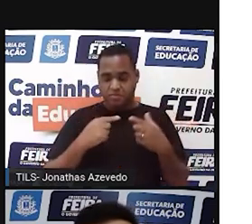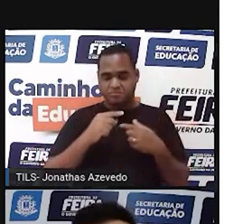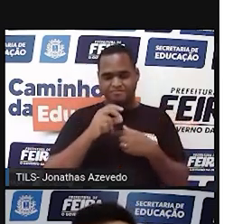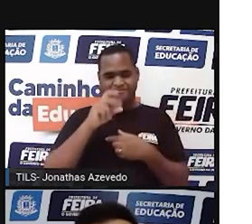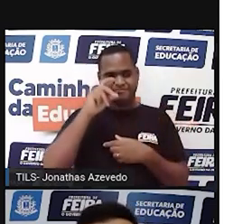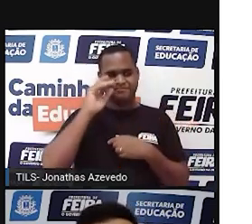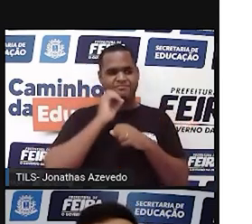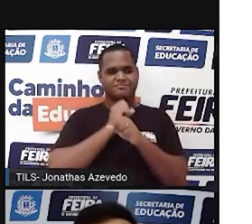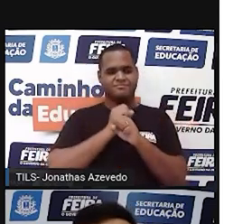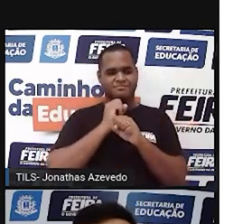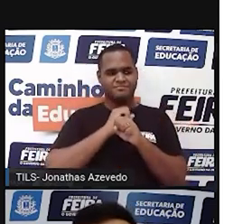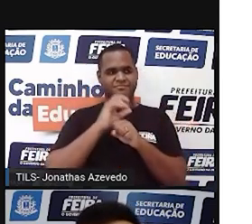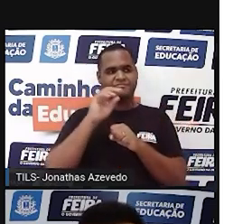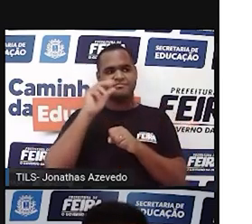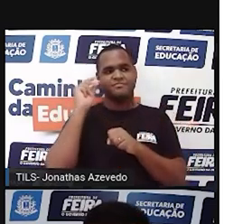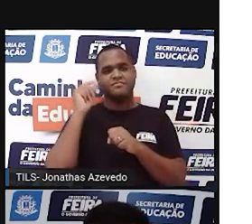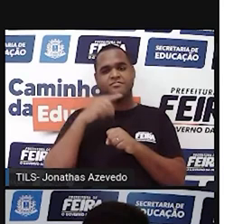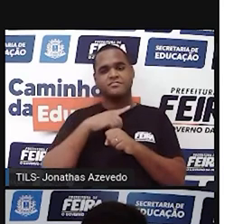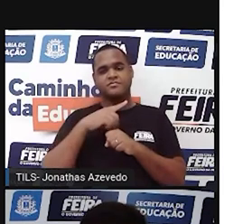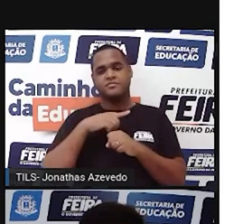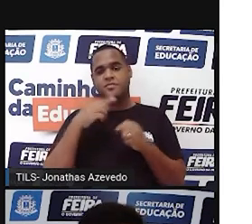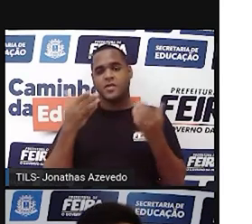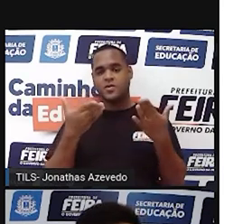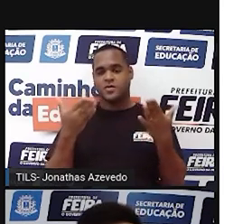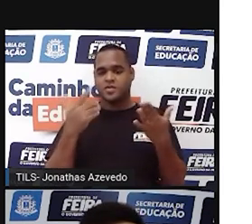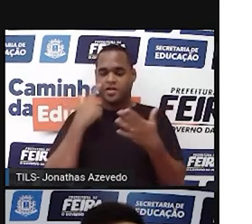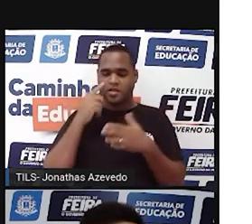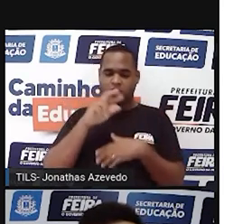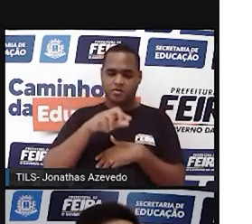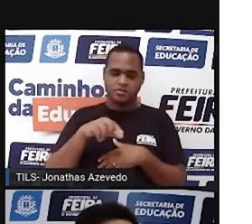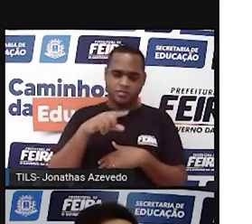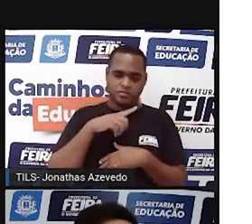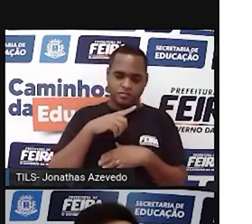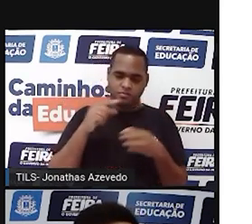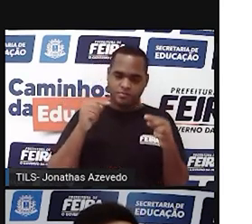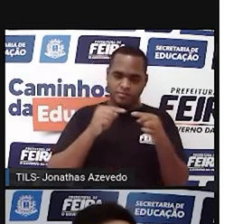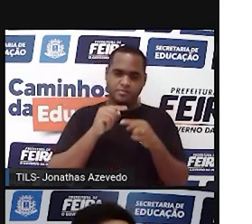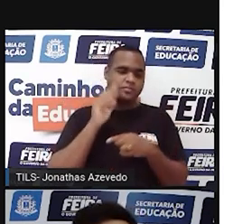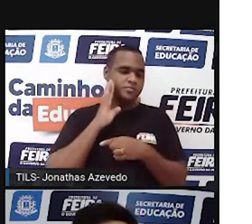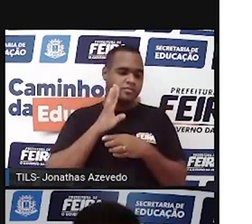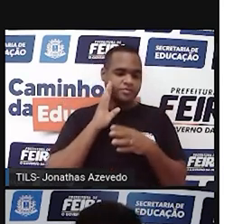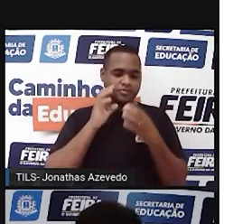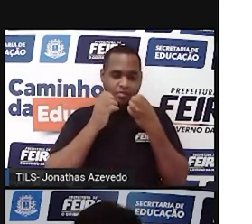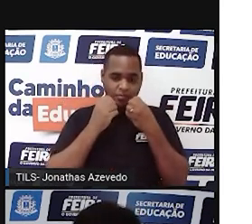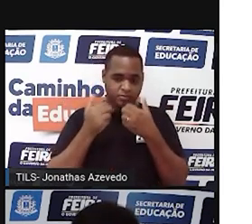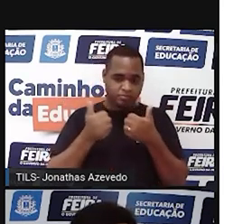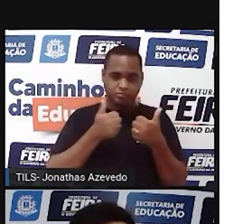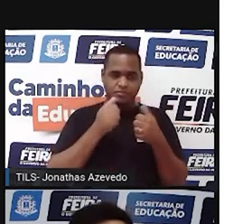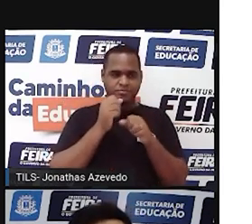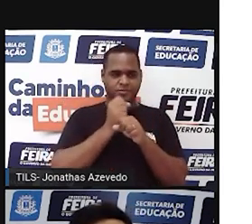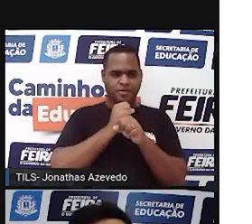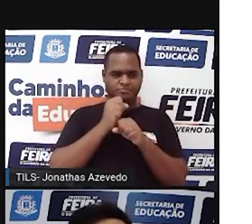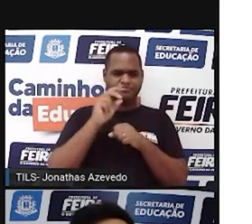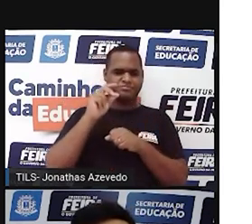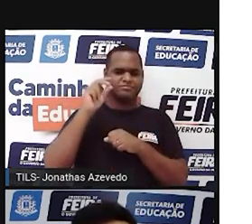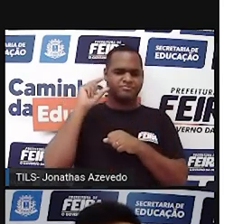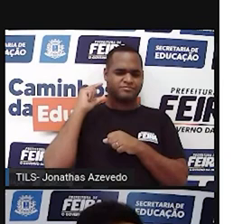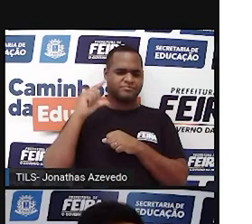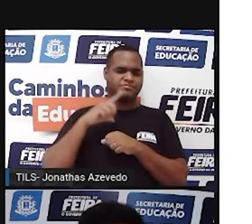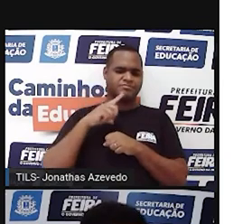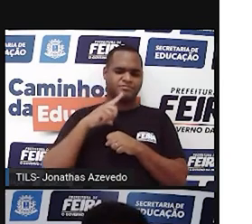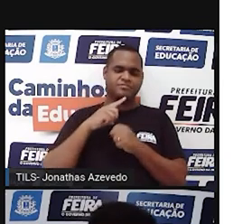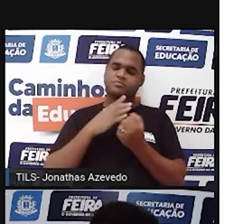anos atrás, né? Hoje a gente tem instrumentos adequados, né? Há muitos anos atrás eram